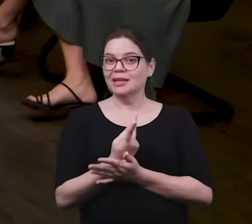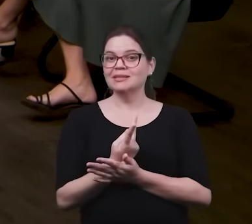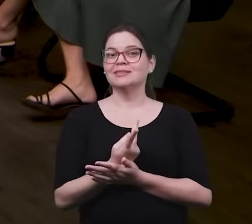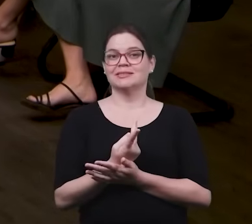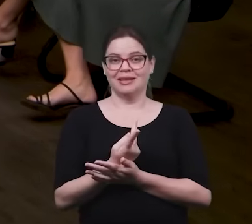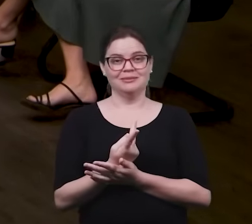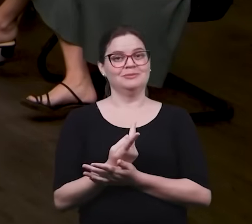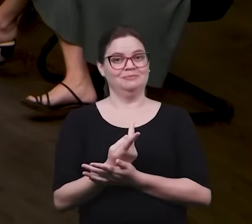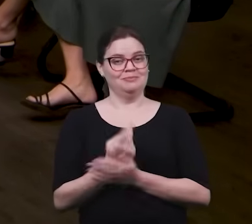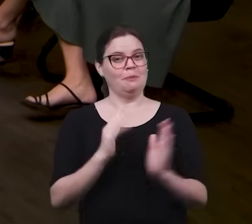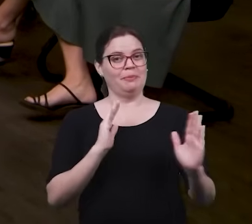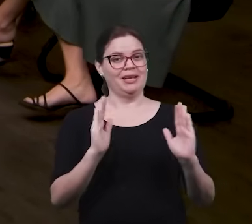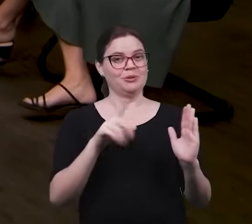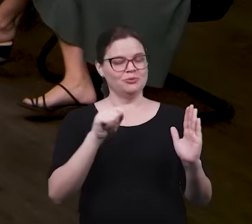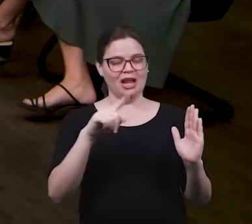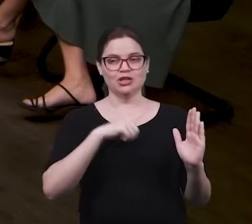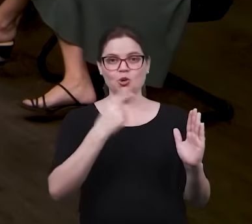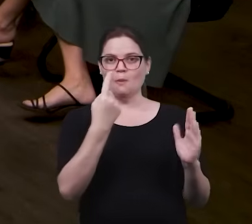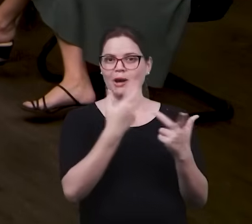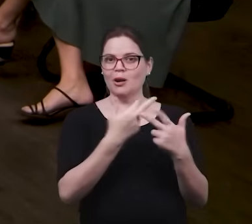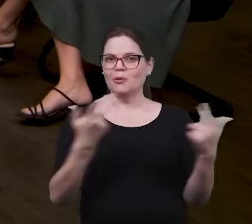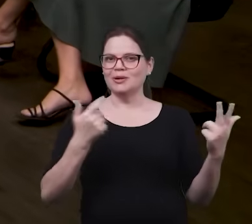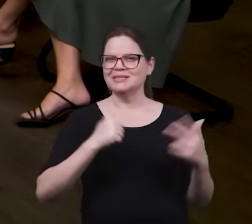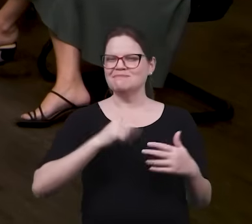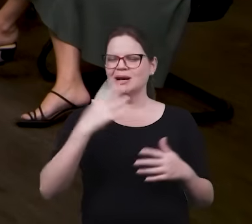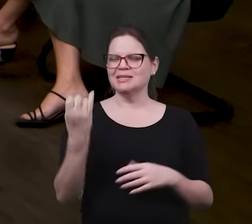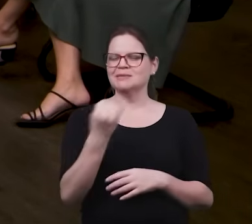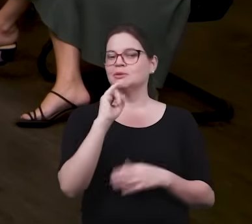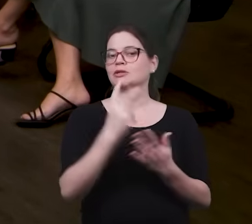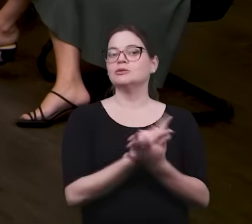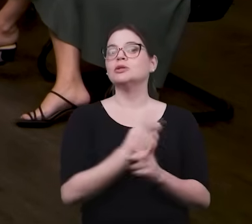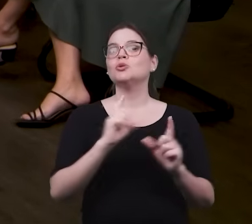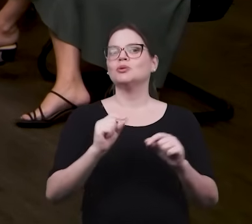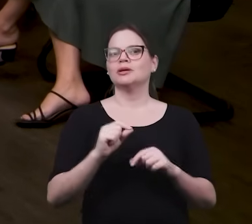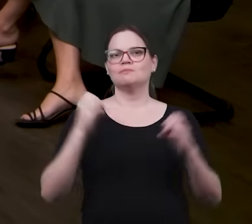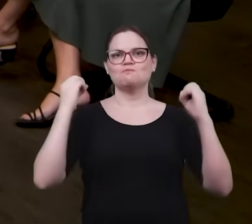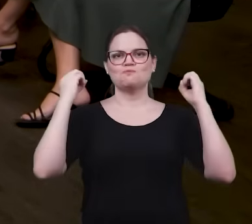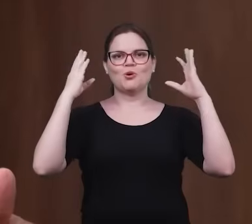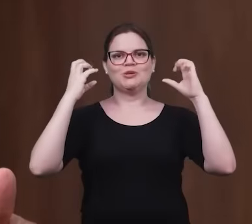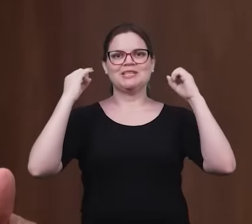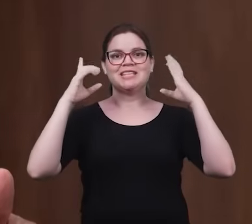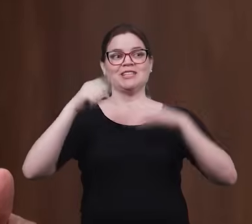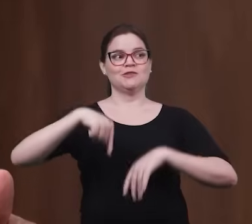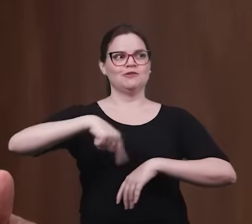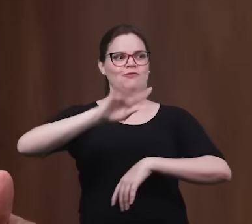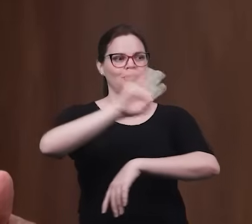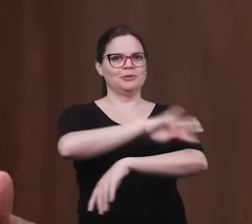acontecendo naquele momento. Qual era? Moisés tinha subido ao monte.